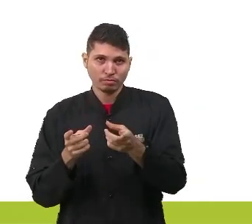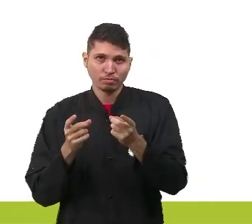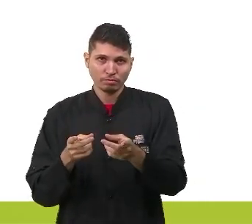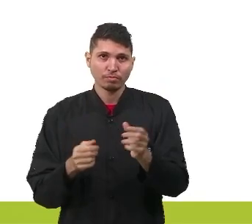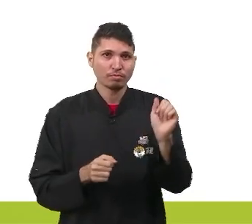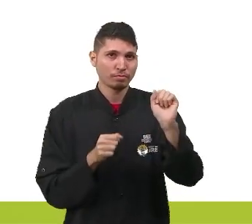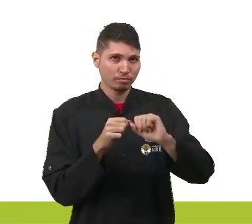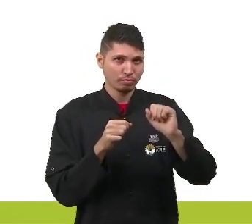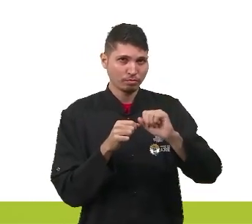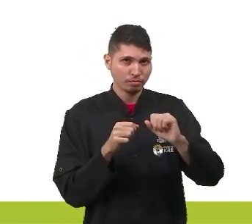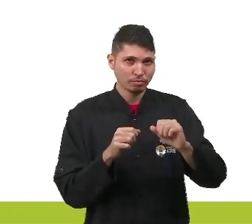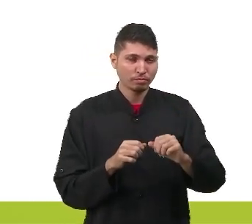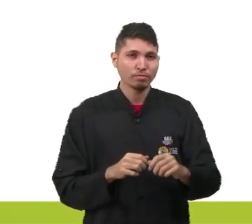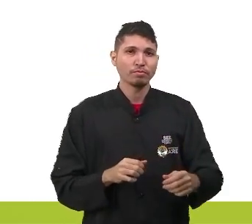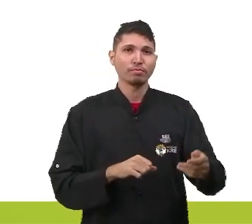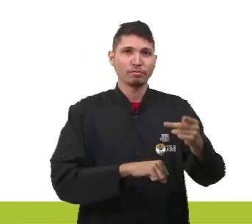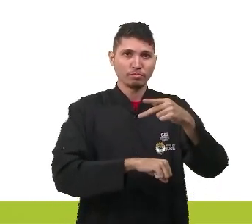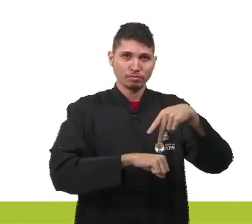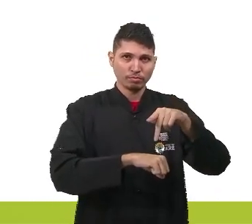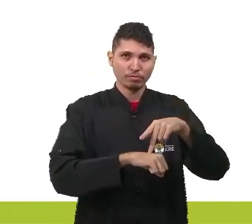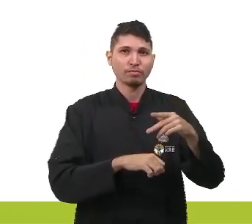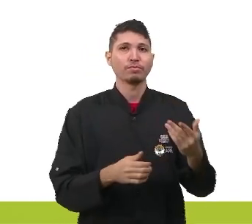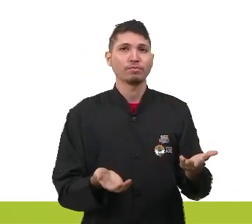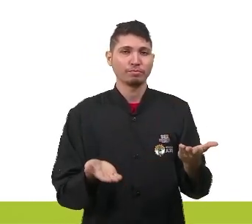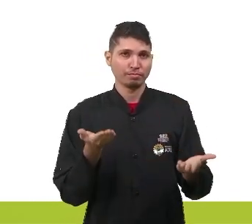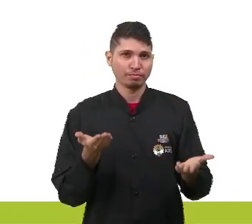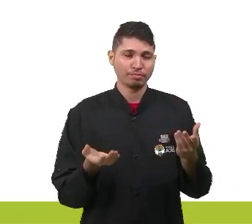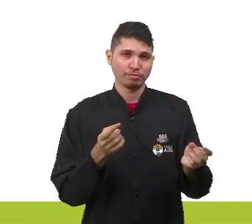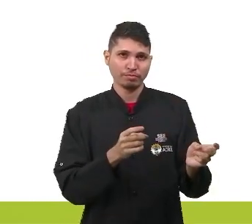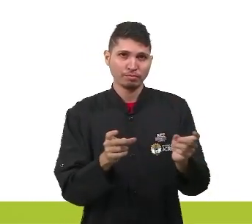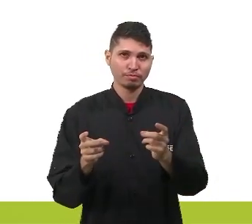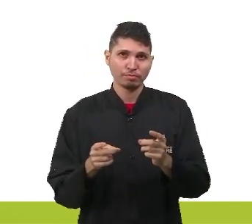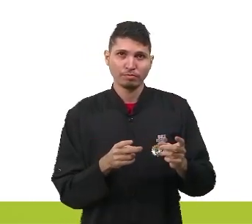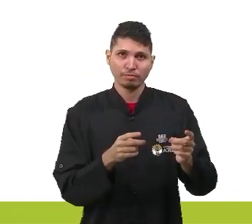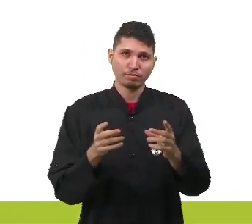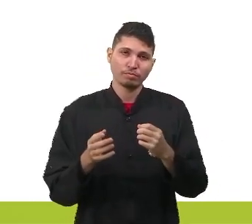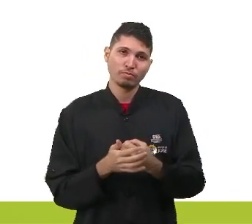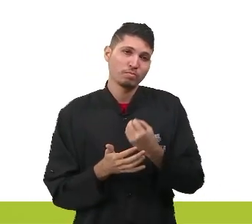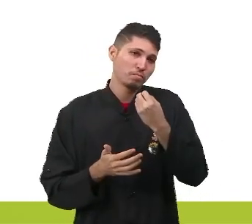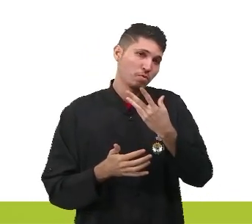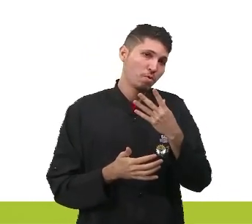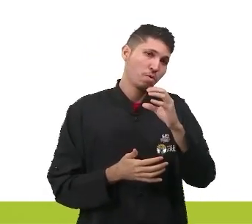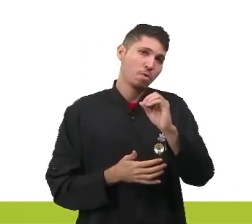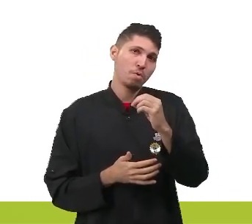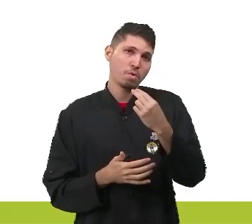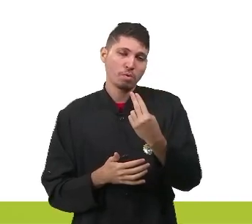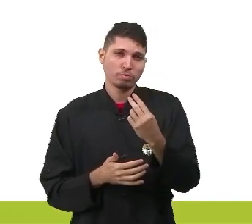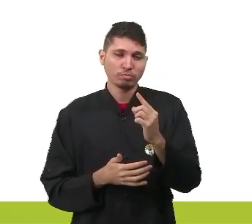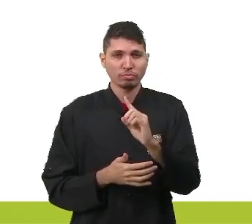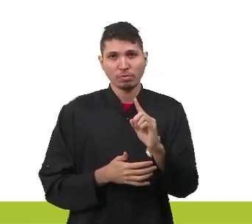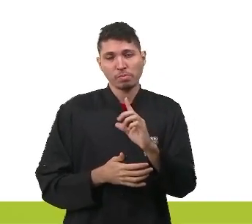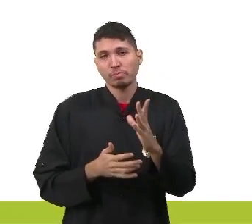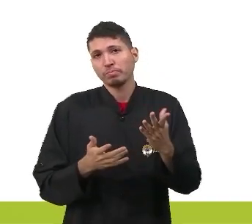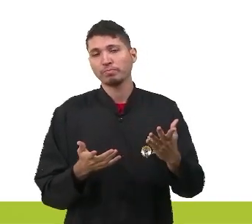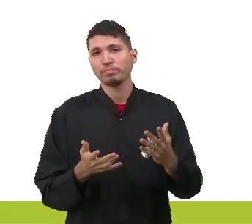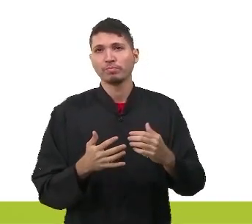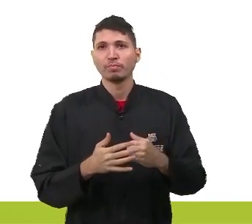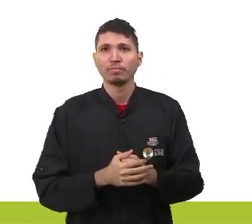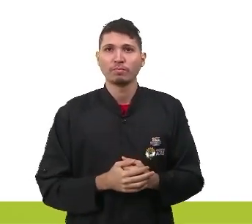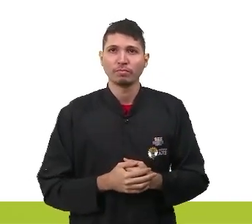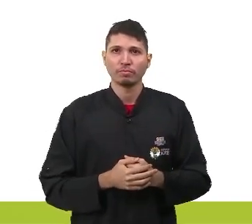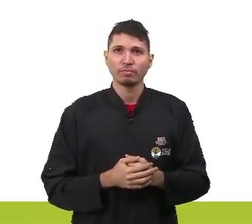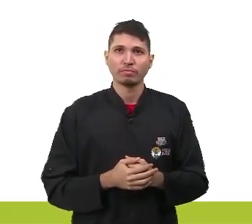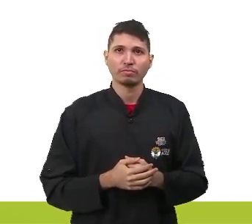país. Tá? Isso é balança comercial. E ela pode estar favorável, desfavorável ou normal. O que seria, então, a balança